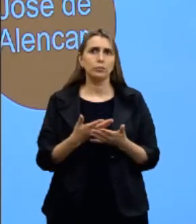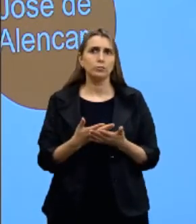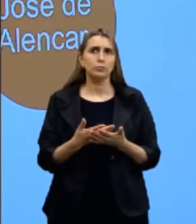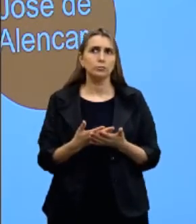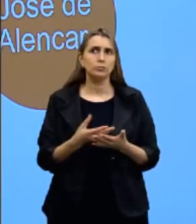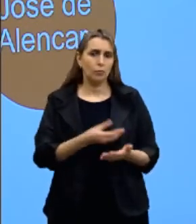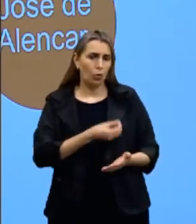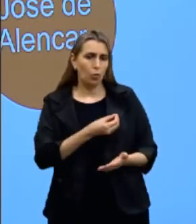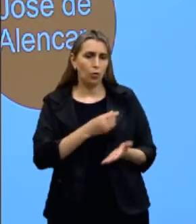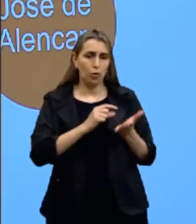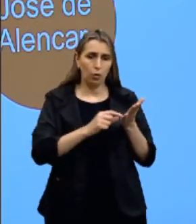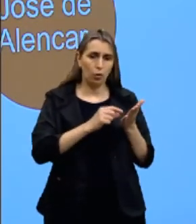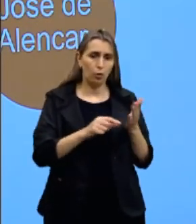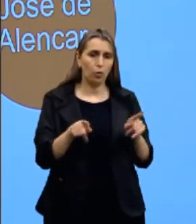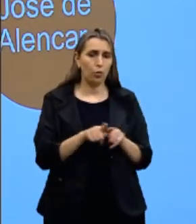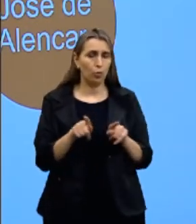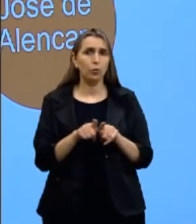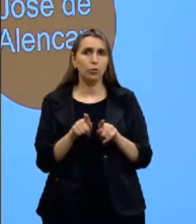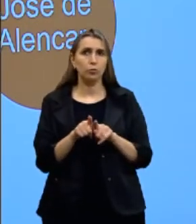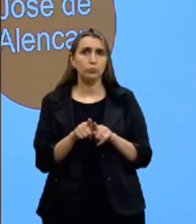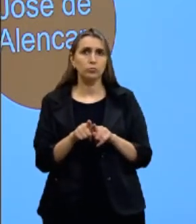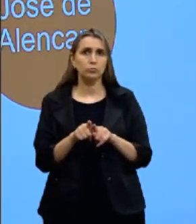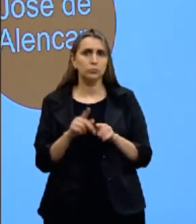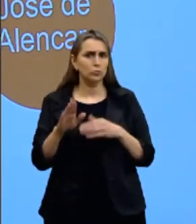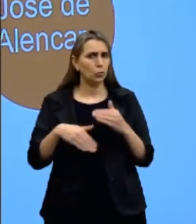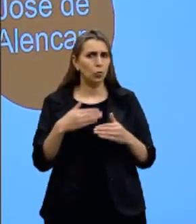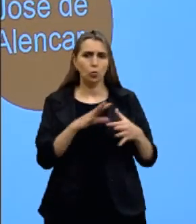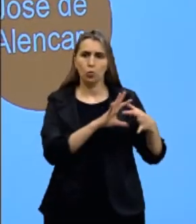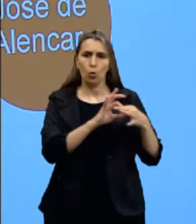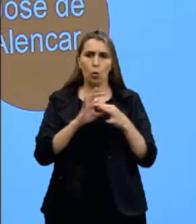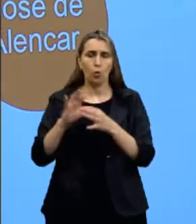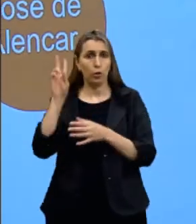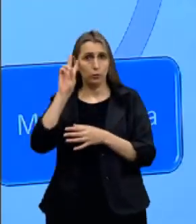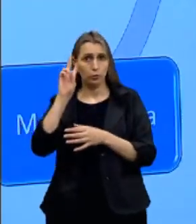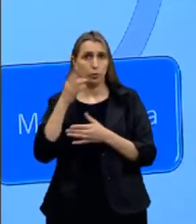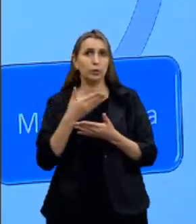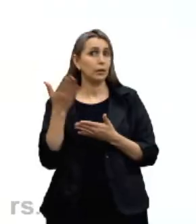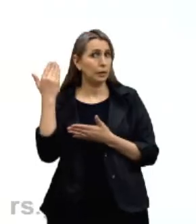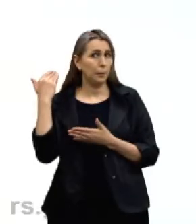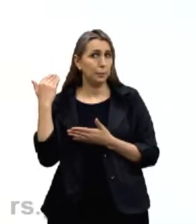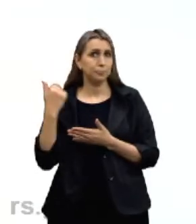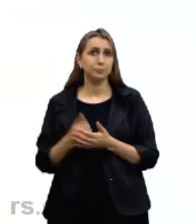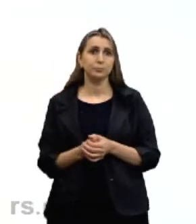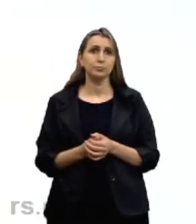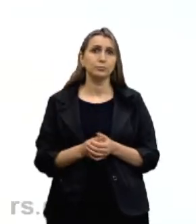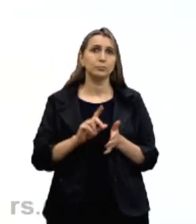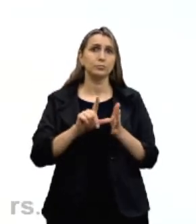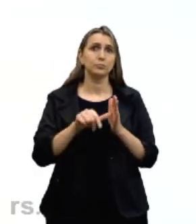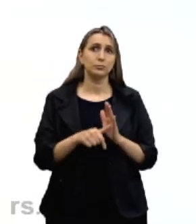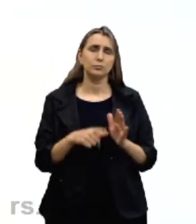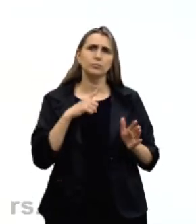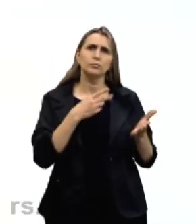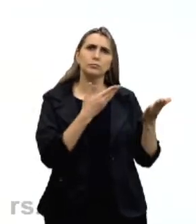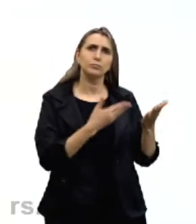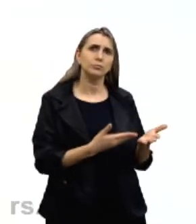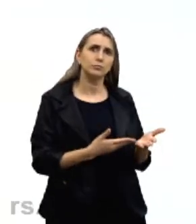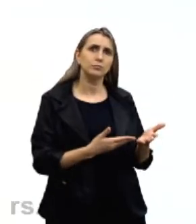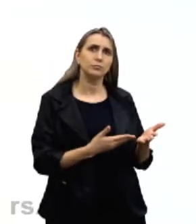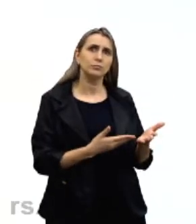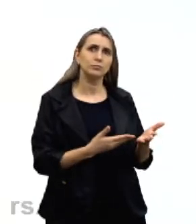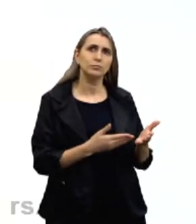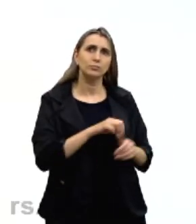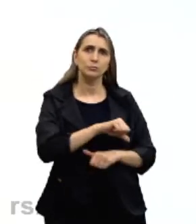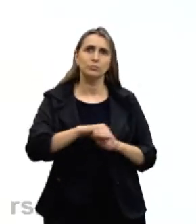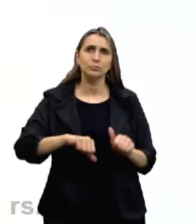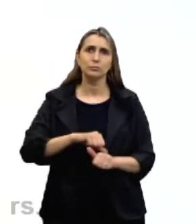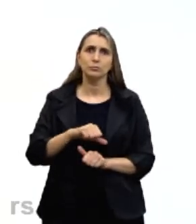acaba conhecendo a vida do autor e todo o contexto histórico tá legal E logo depois o que que a gente tem a gente tem